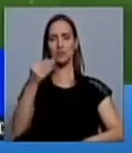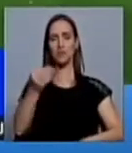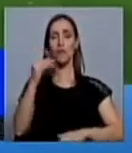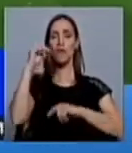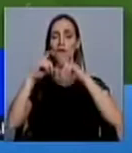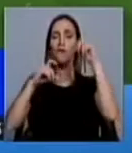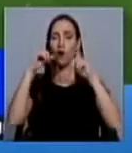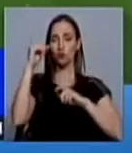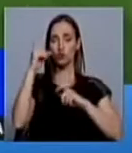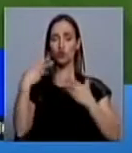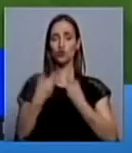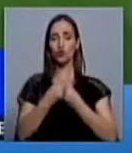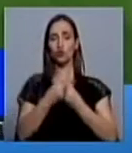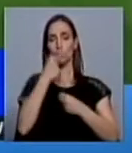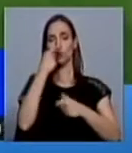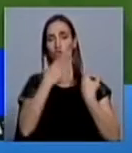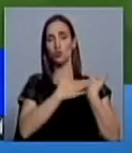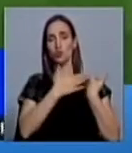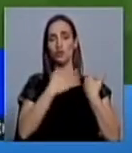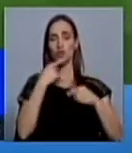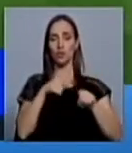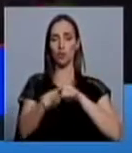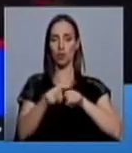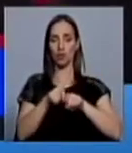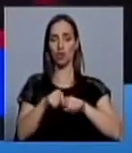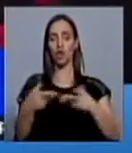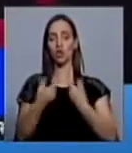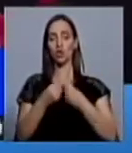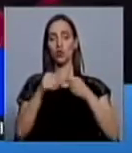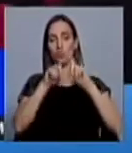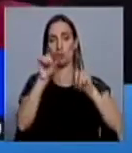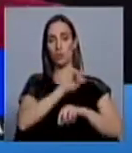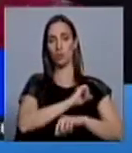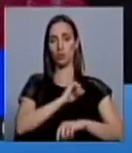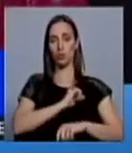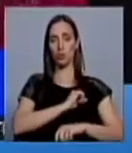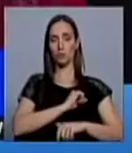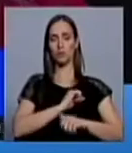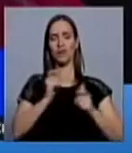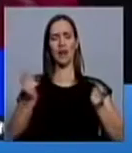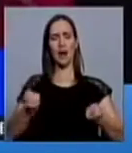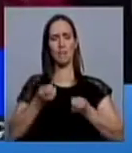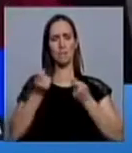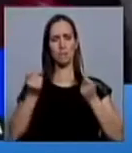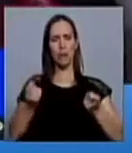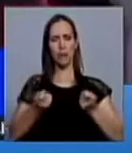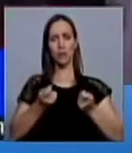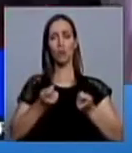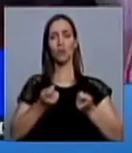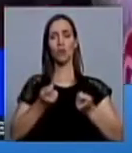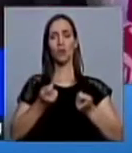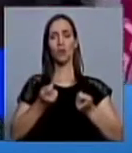com responsáveis políticos e empresários. Portanto, uma campanha de branqueamento da